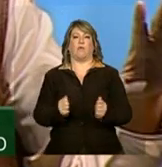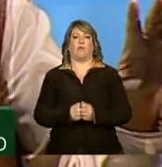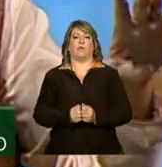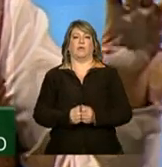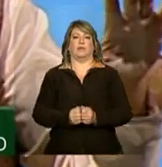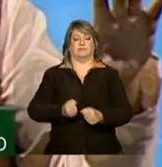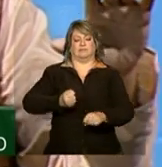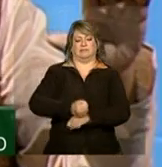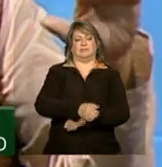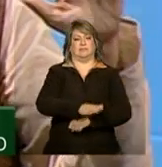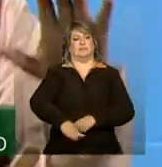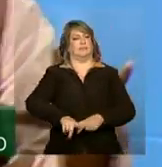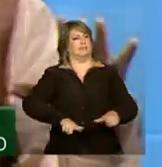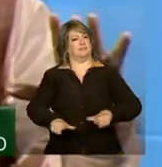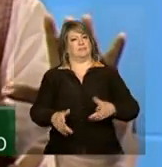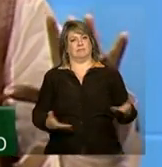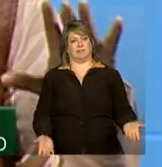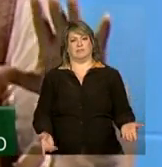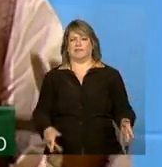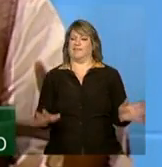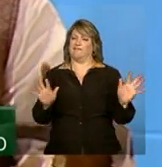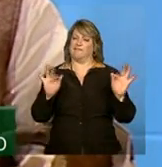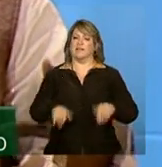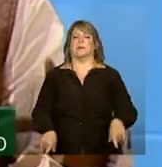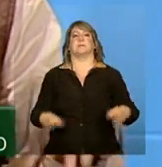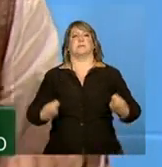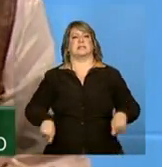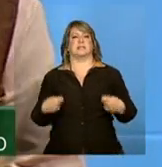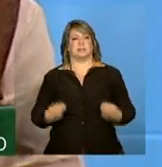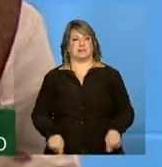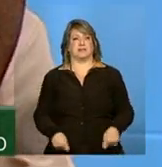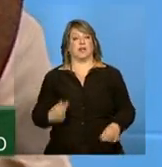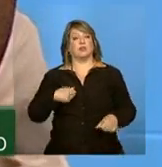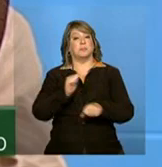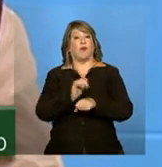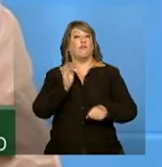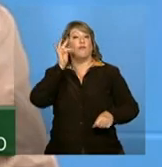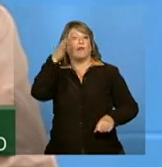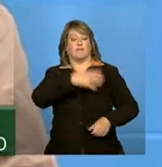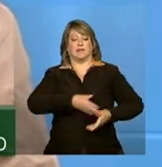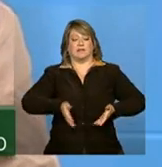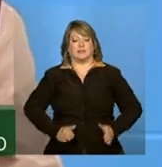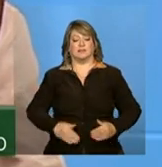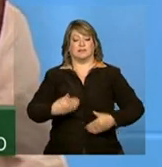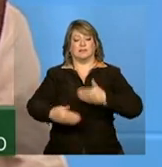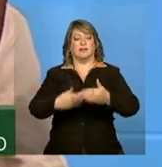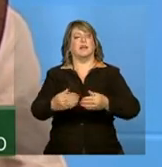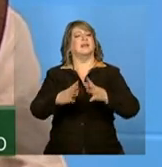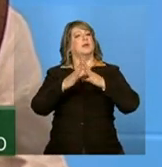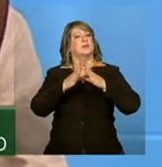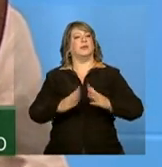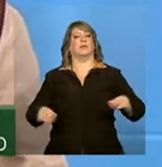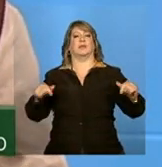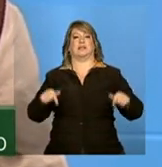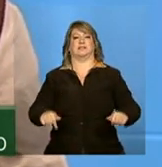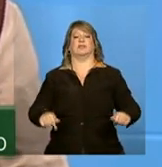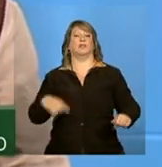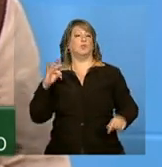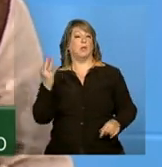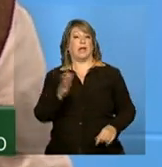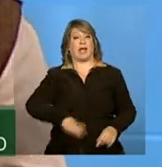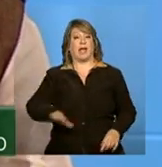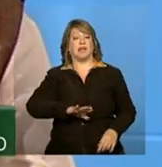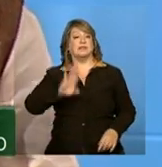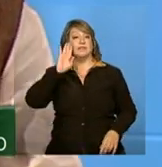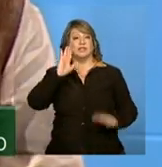do trabalho infantil. Espero que as gerações vindouras não tenham que conviver com esse problema. Espero que no futuro todas as crianças possam